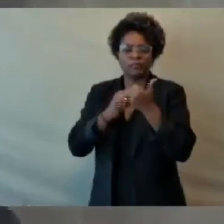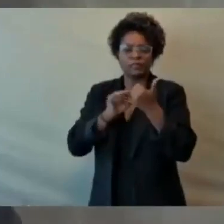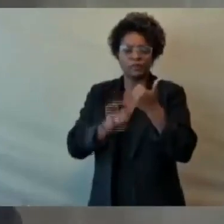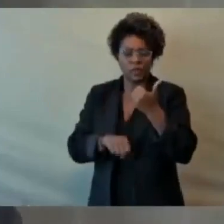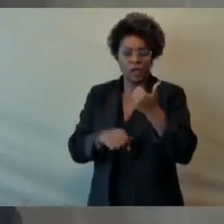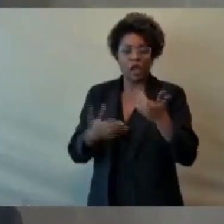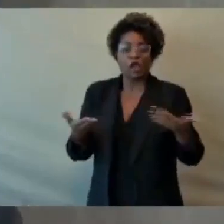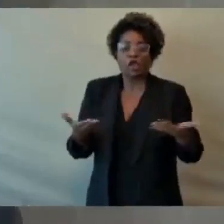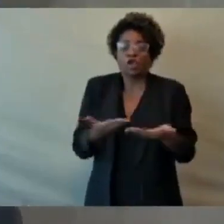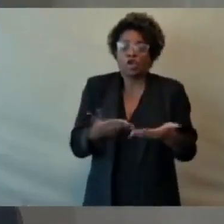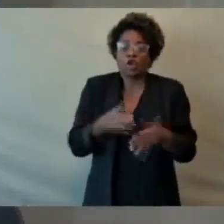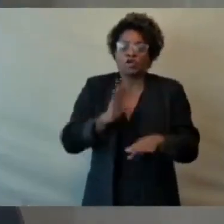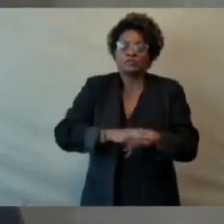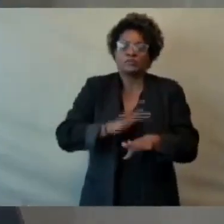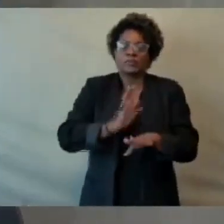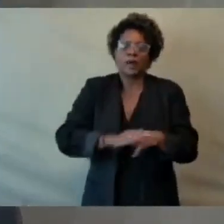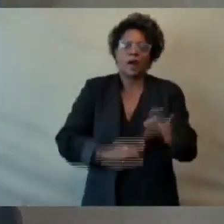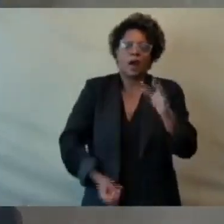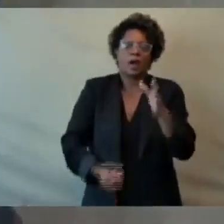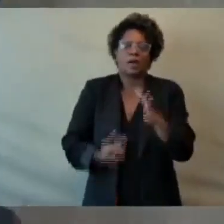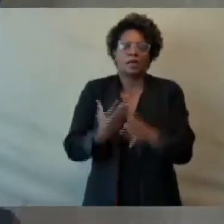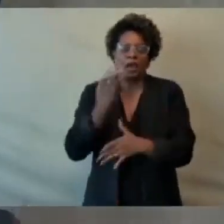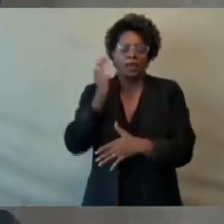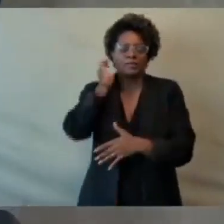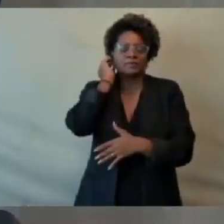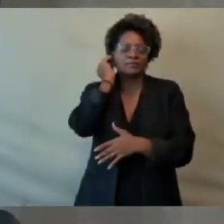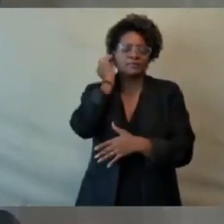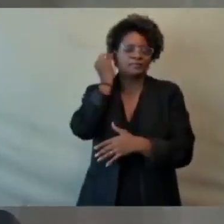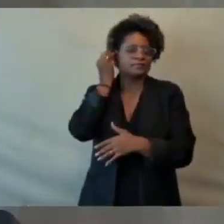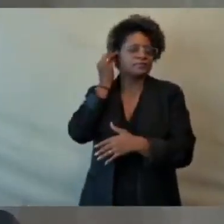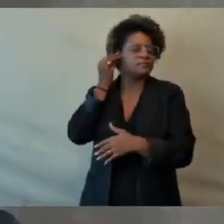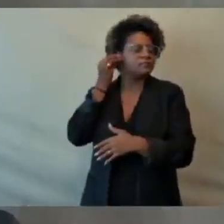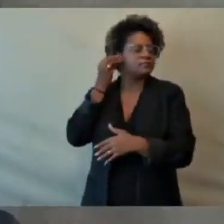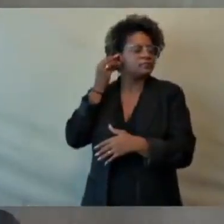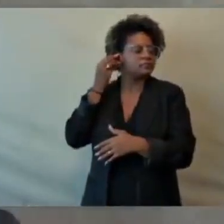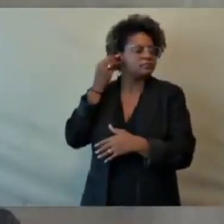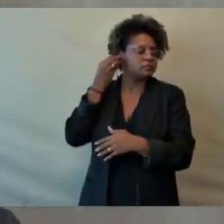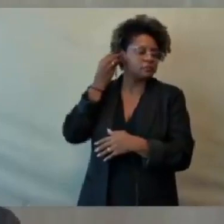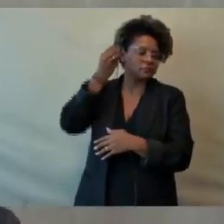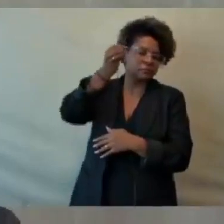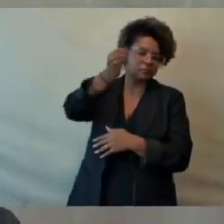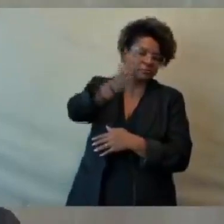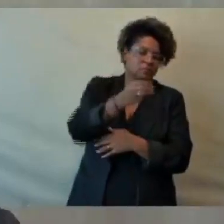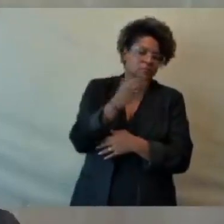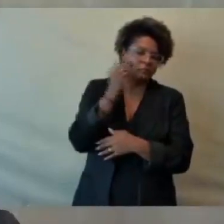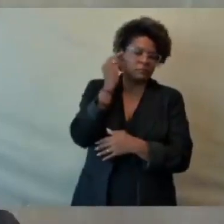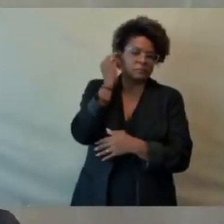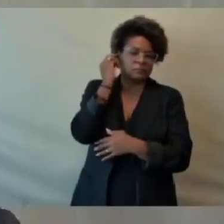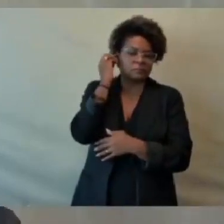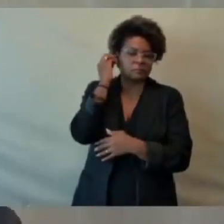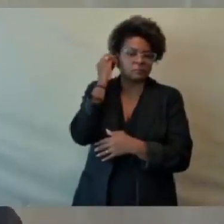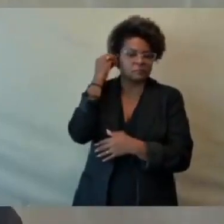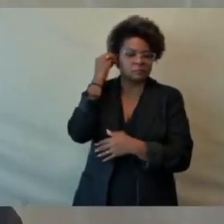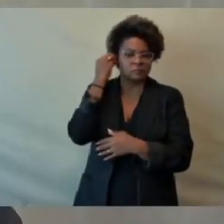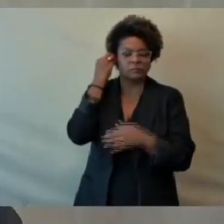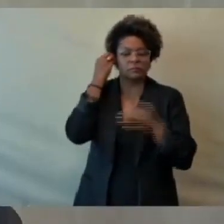cuidadores de idosos, que hoje eu faço colocação no mercado. Mas, devido a muitos